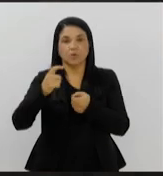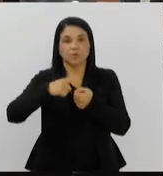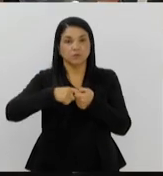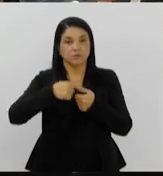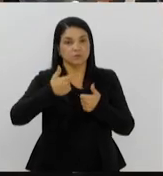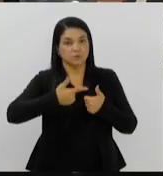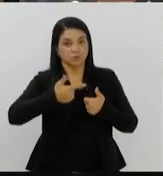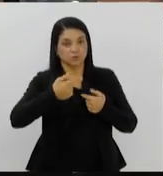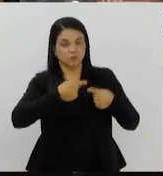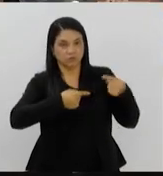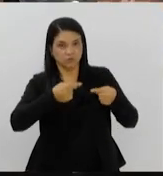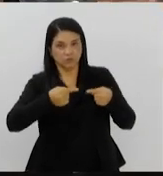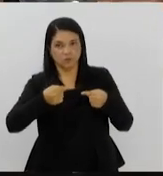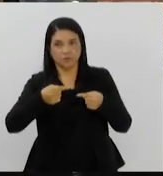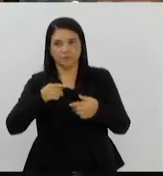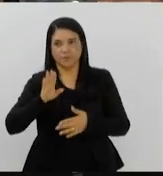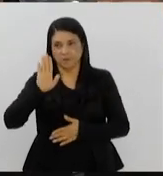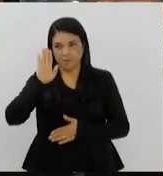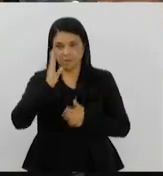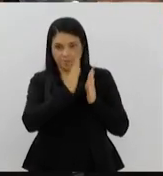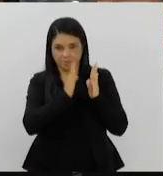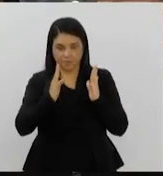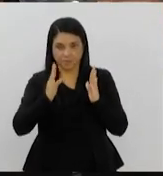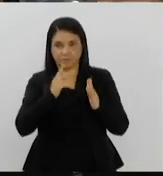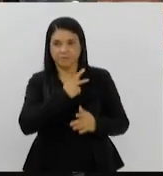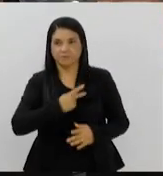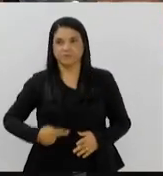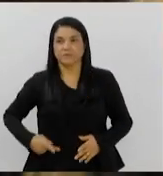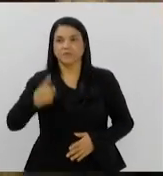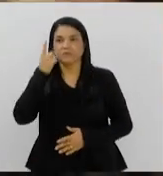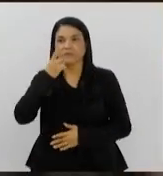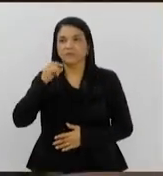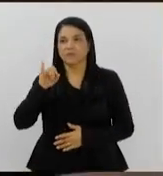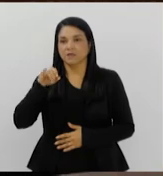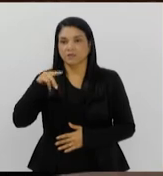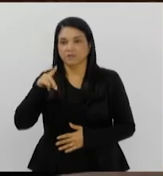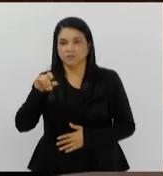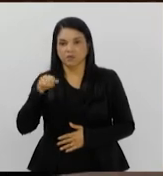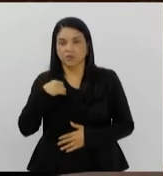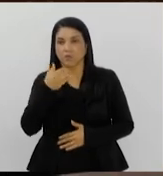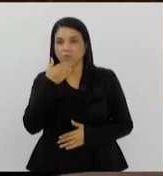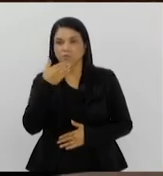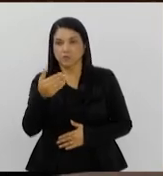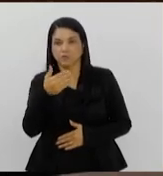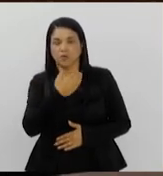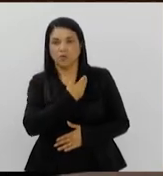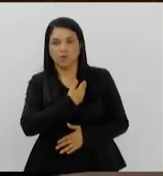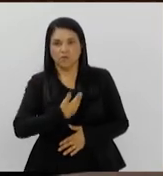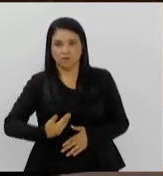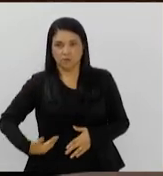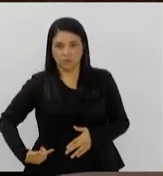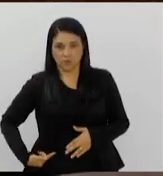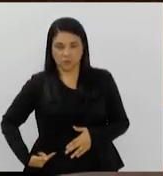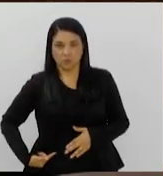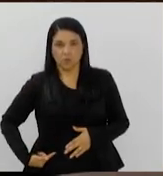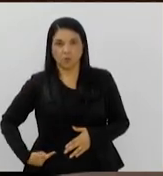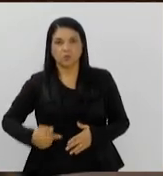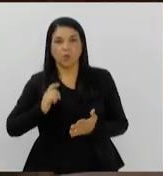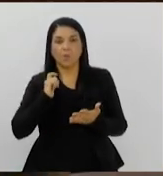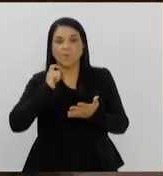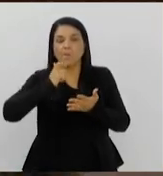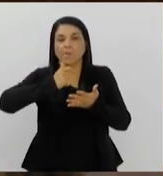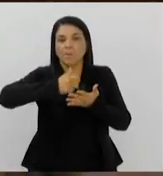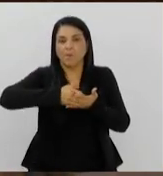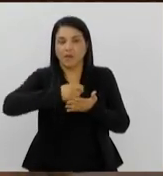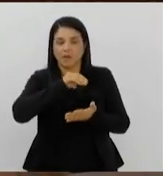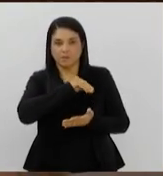segunda. Presidente, posso pela ordem, Pode, rapidinho? Deputada Índia, por favor. Eu queria só pedir para o governador dar uma atenção maior no pagamento do RAS